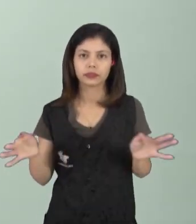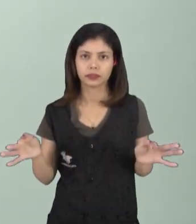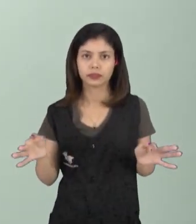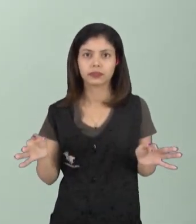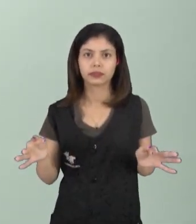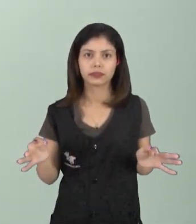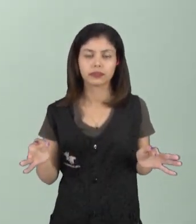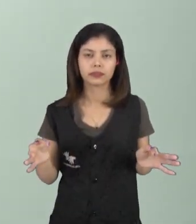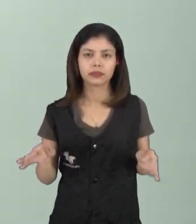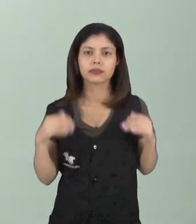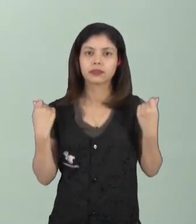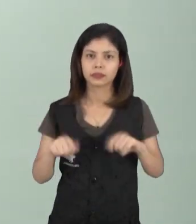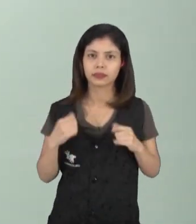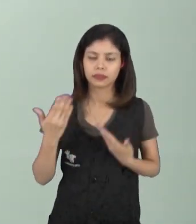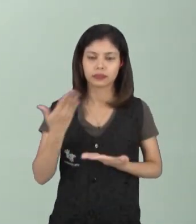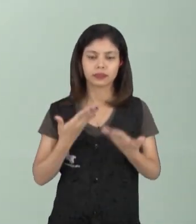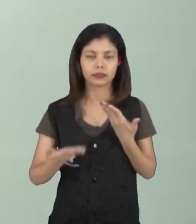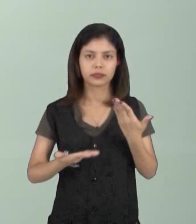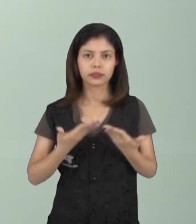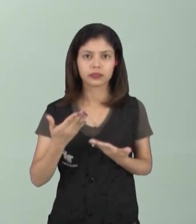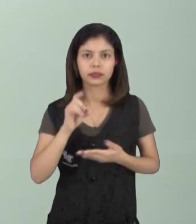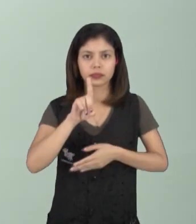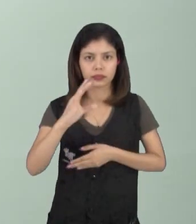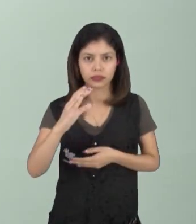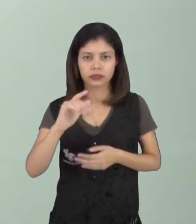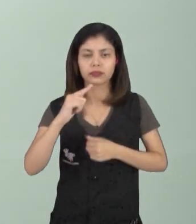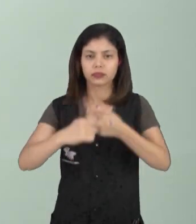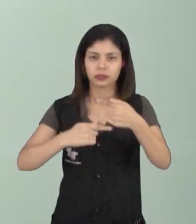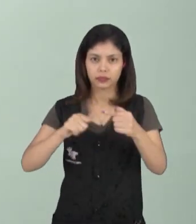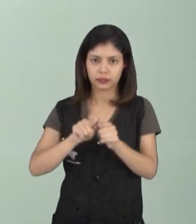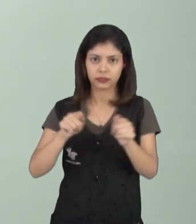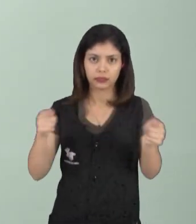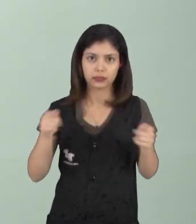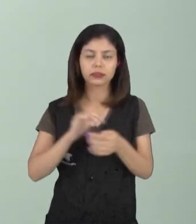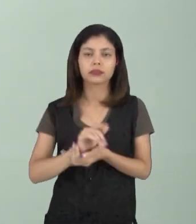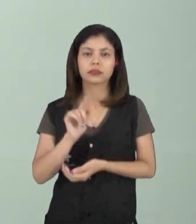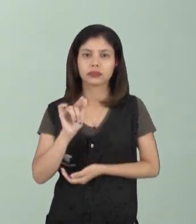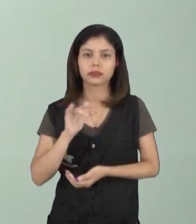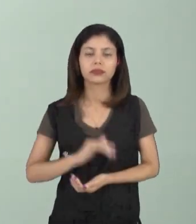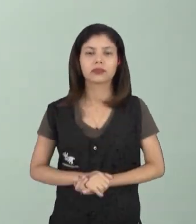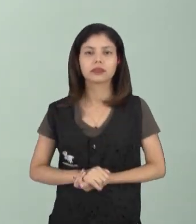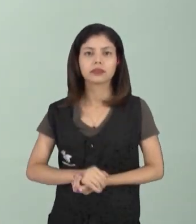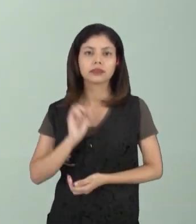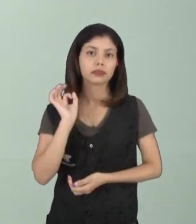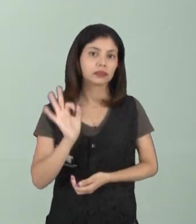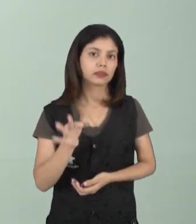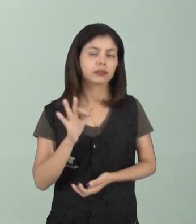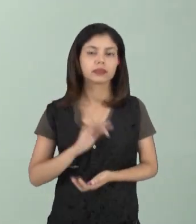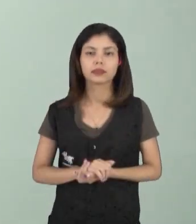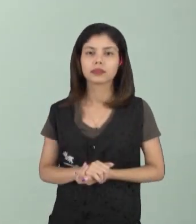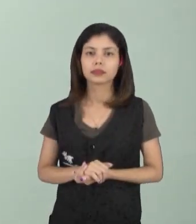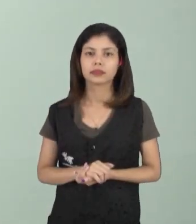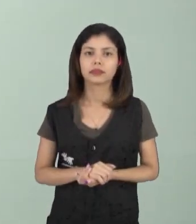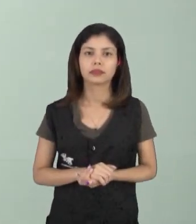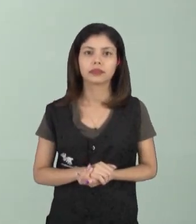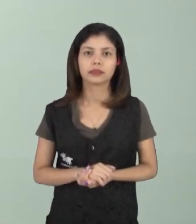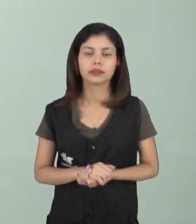oração, ela vai ter uma relação com uma classe gramatical daquela ali, tá bom? Tá certo?